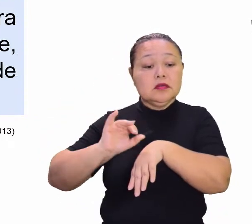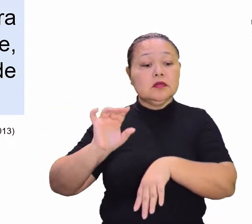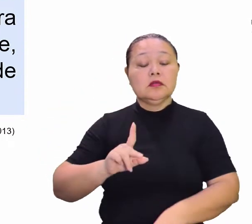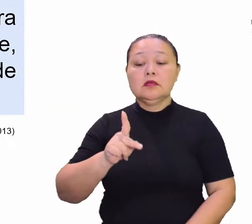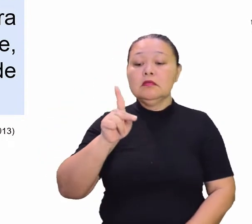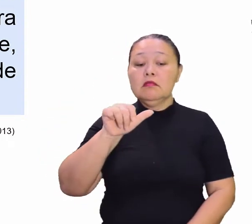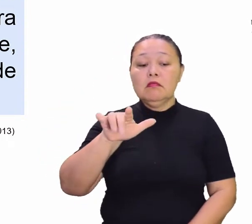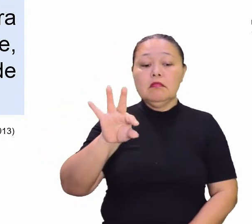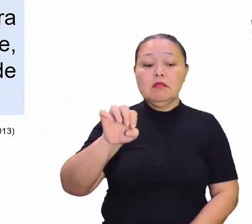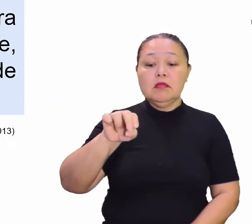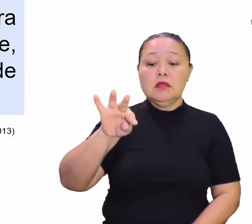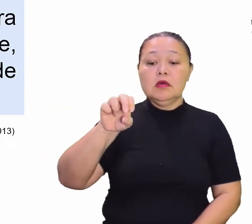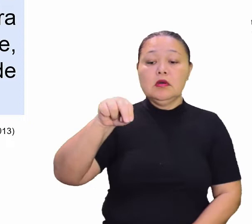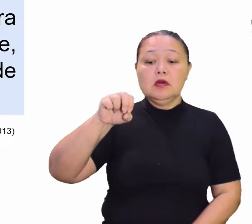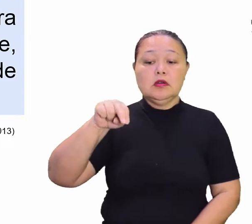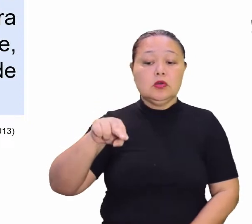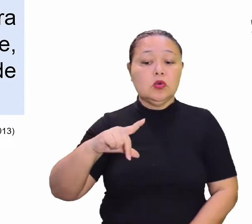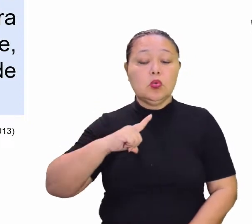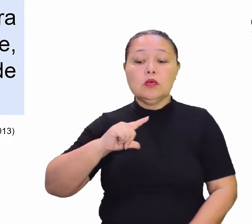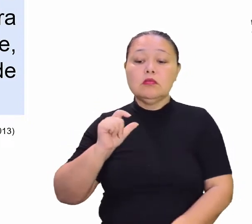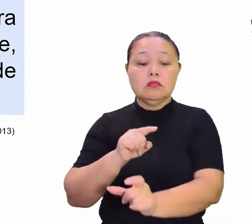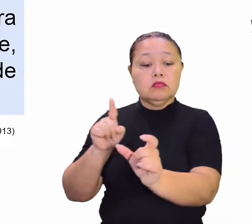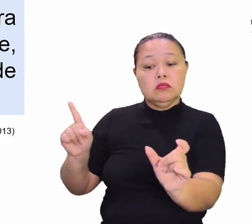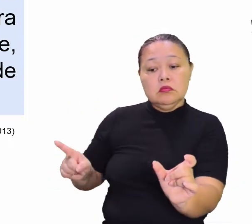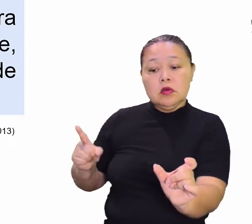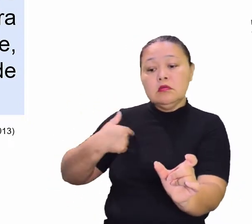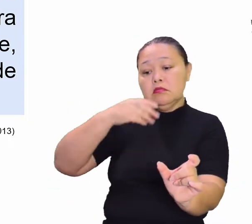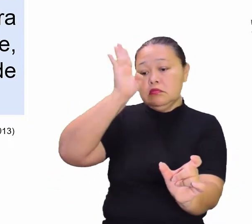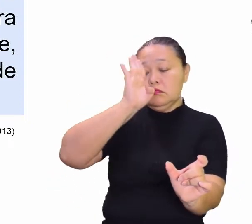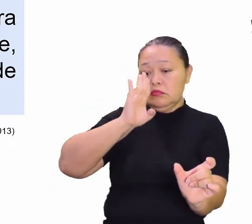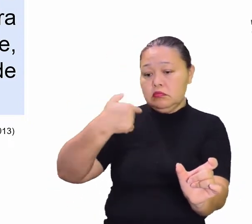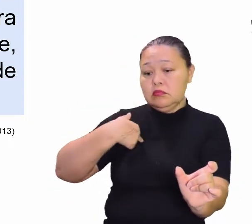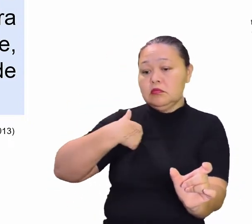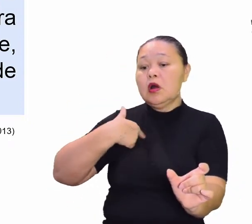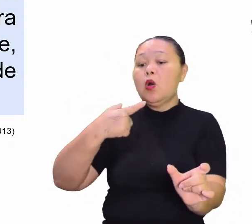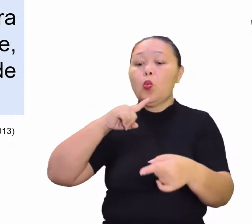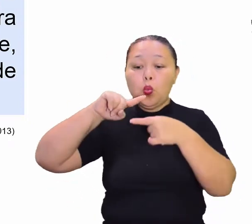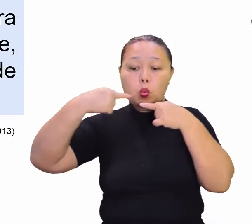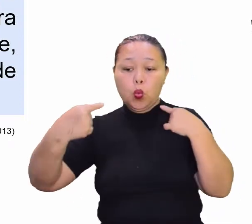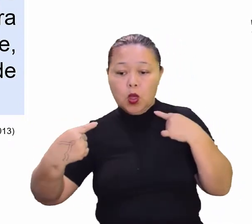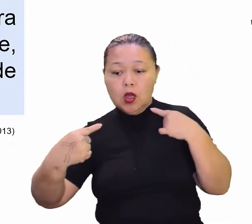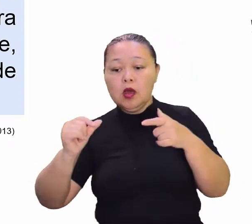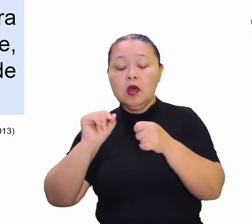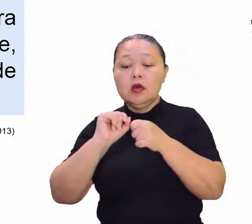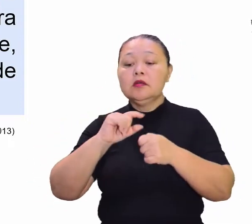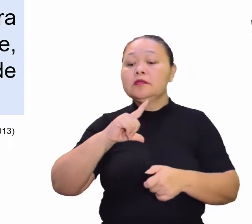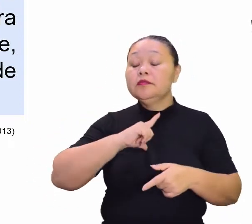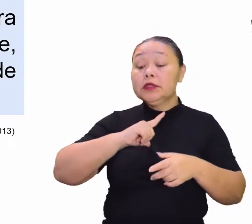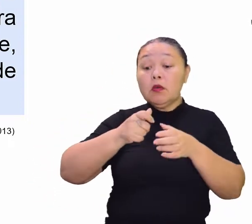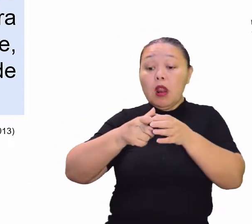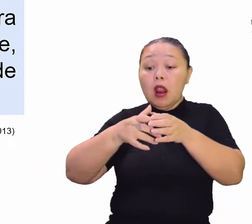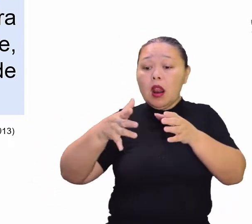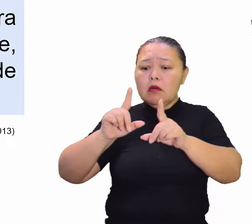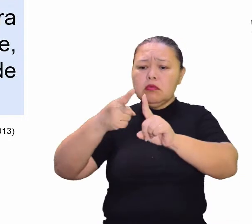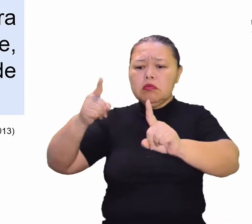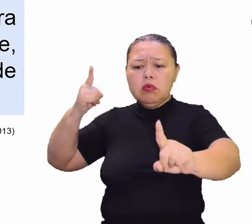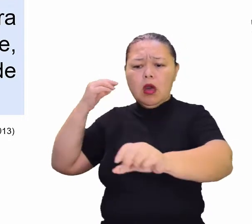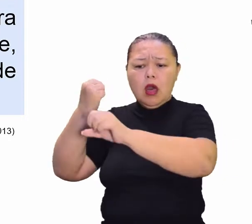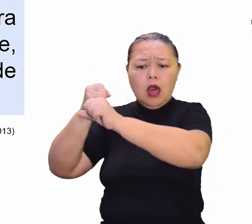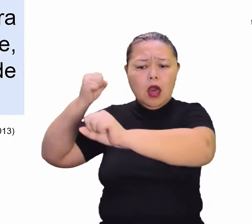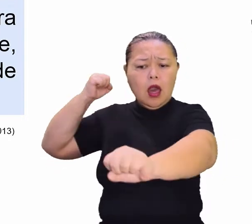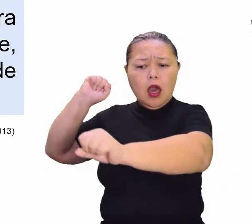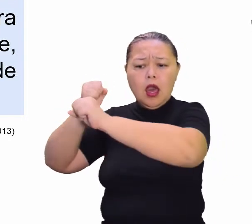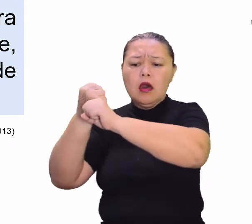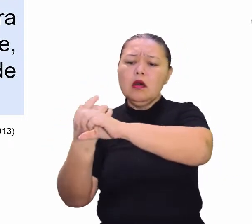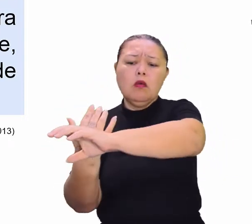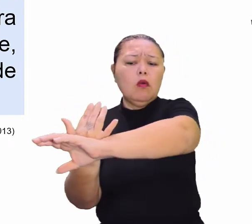é plantation. Plantation, a gente tem aí, como o Brasil teve aqui no litoral, a cana-de-açúcar, né? Quando tem uma grande extensão de